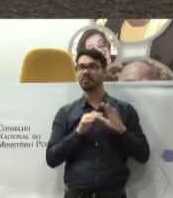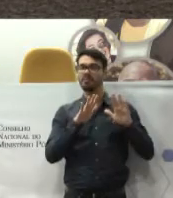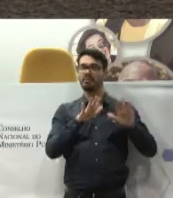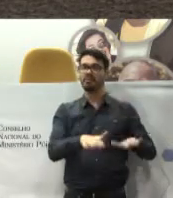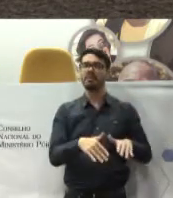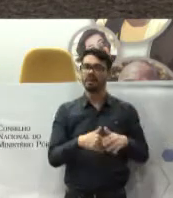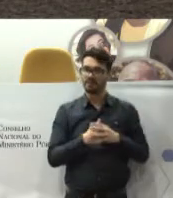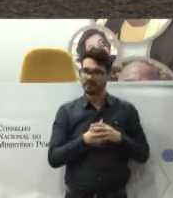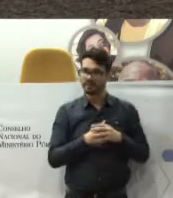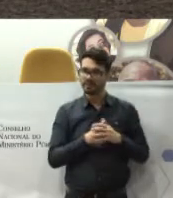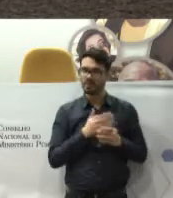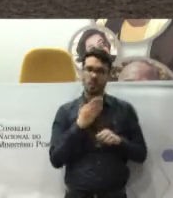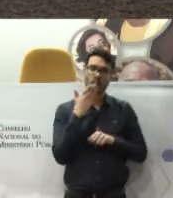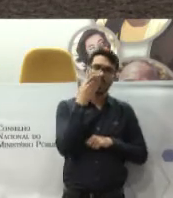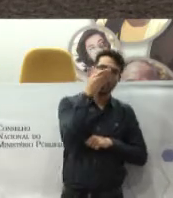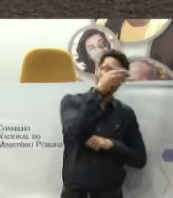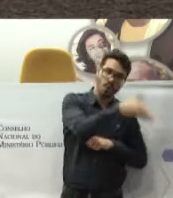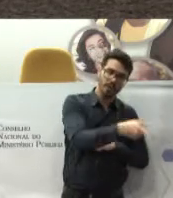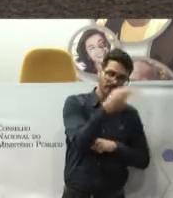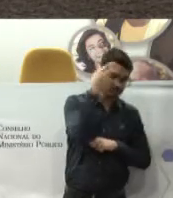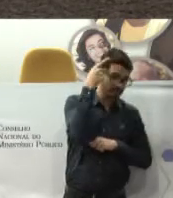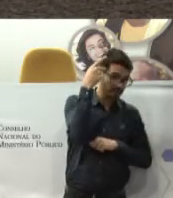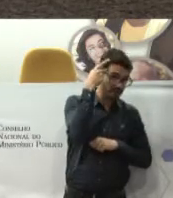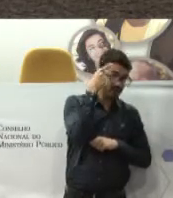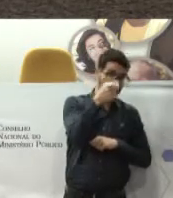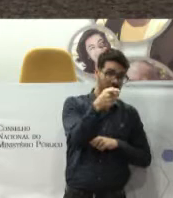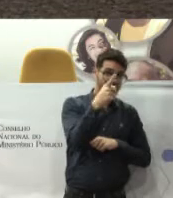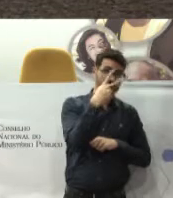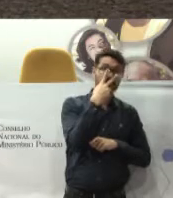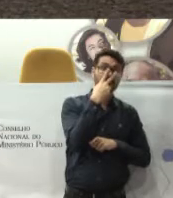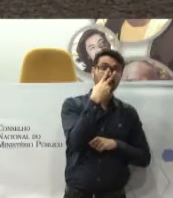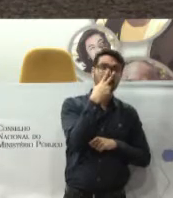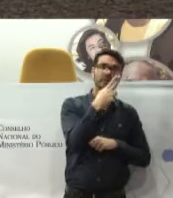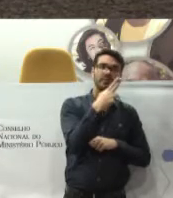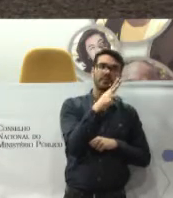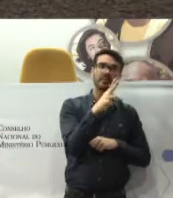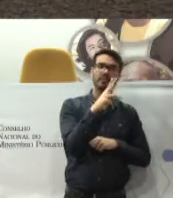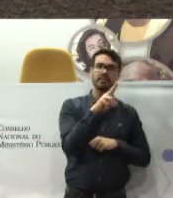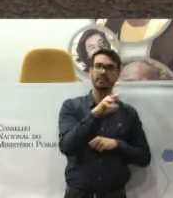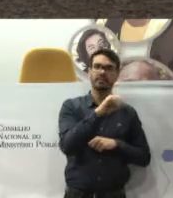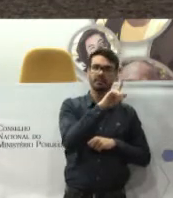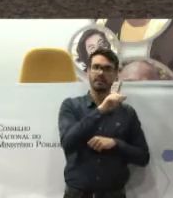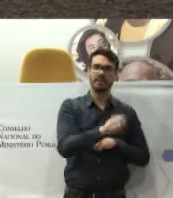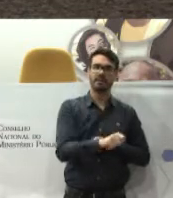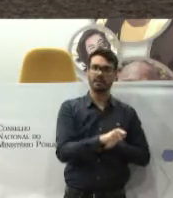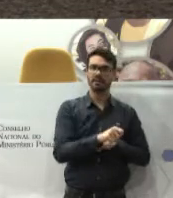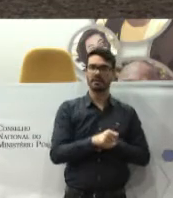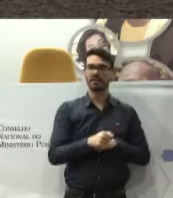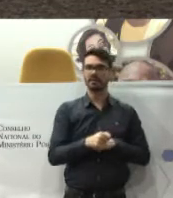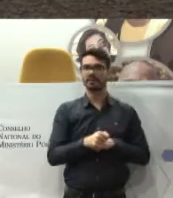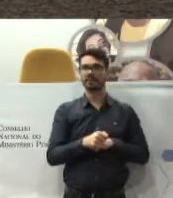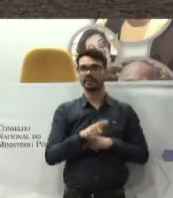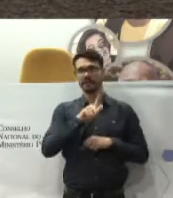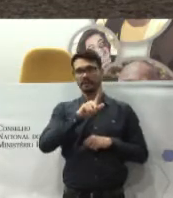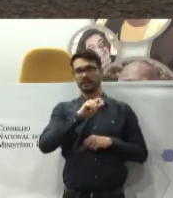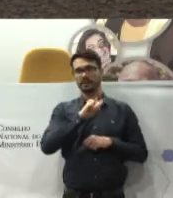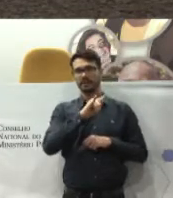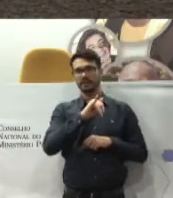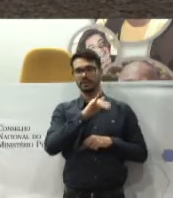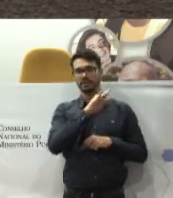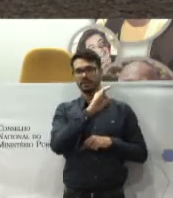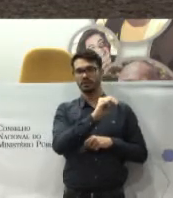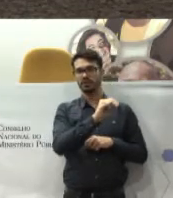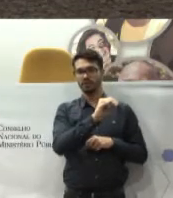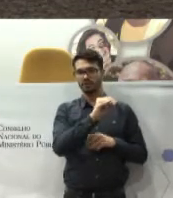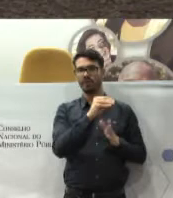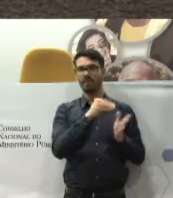Mas, se você for hoje lá em São Paulo, você acha que a situação das creches melhorou? O problema, o litígio de falta de vaga